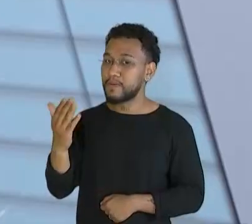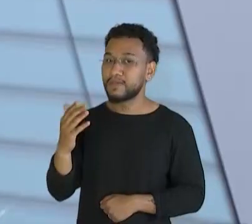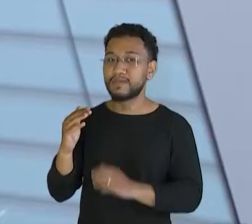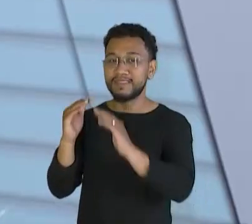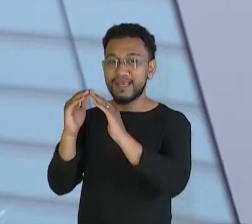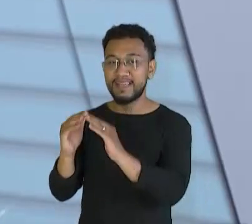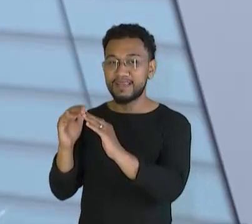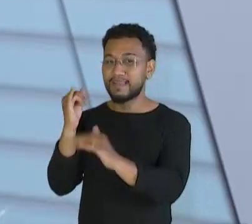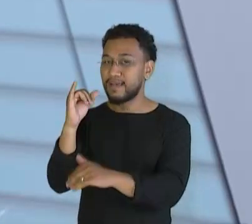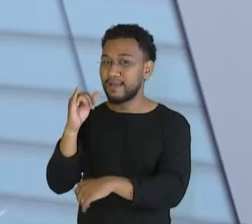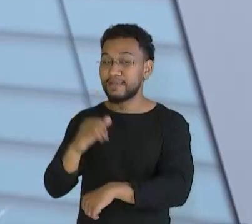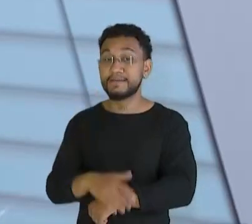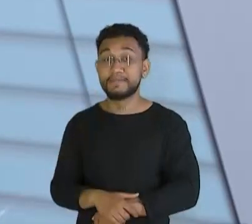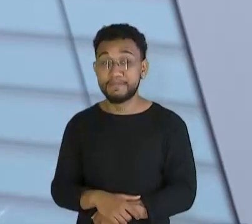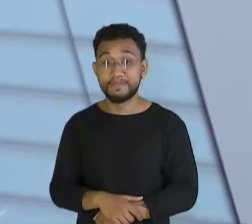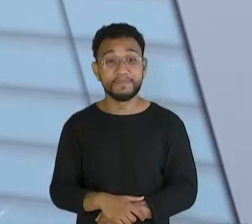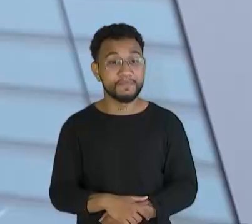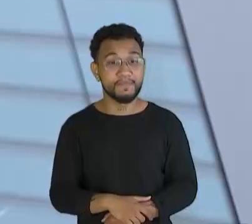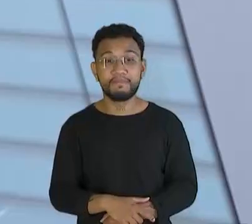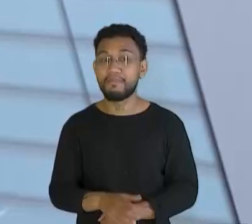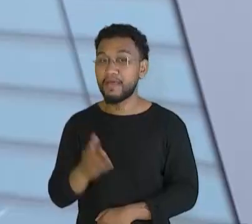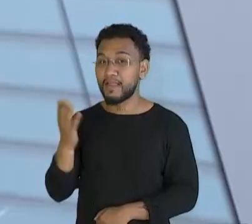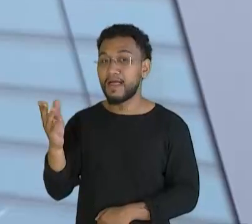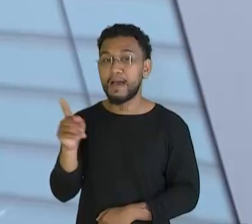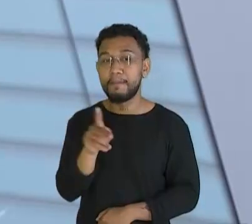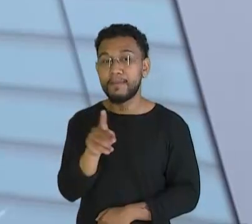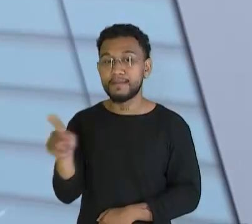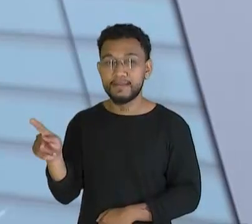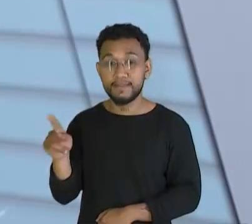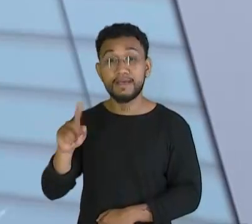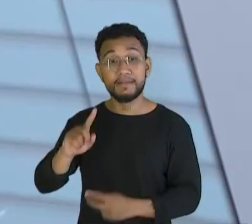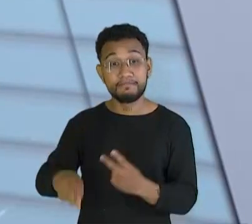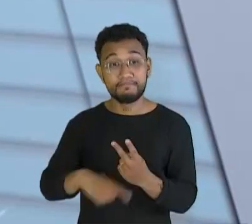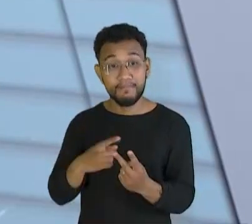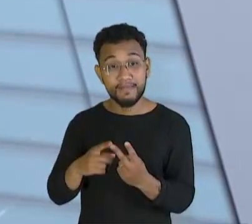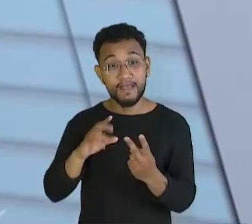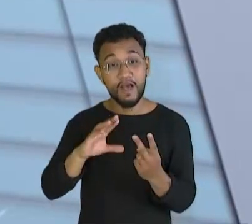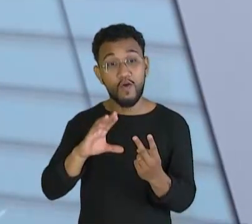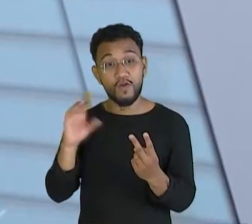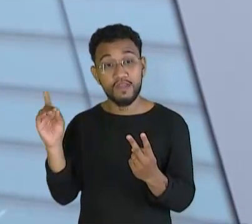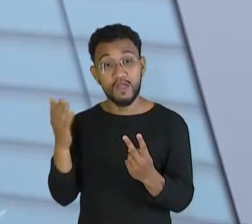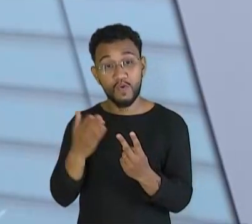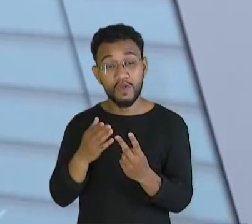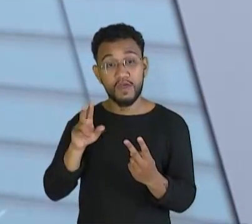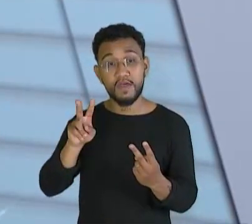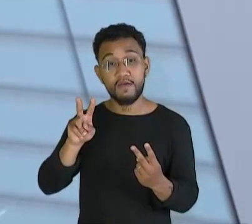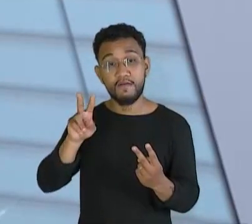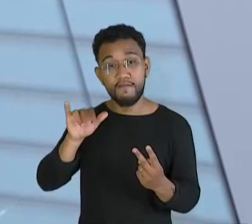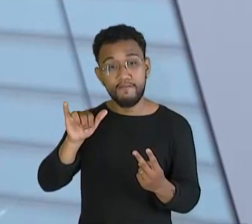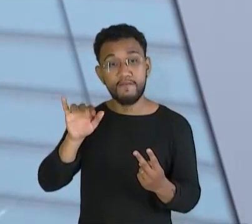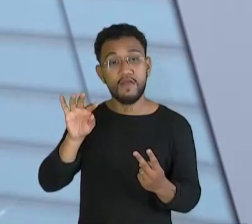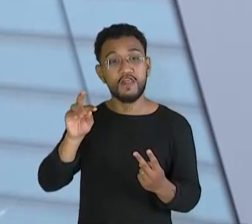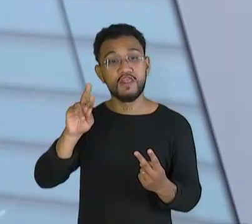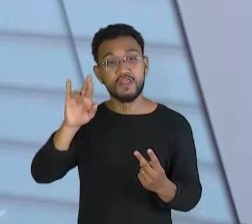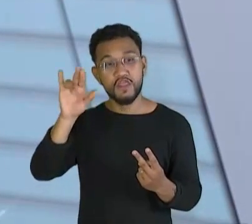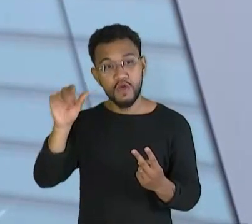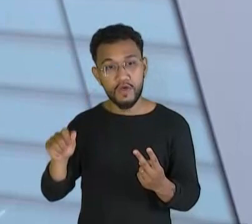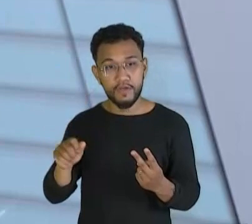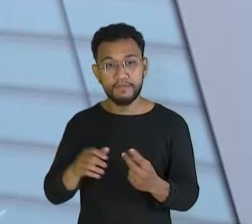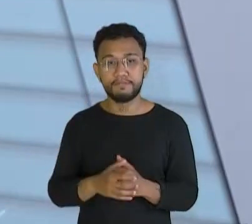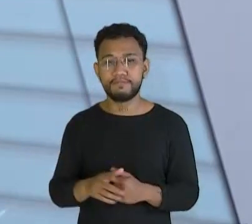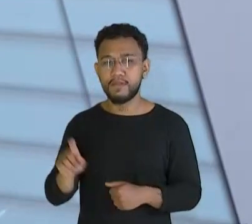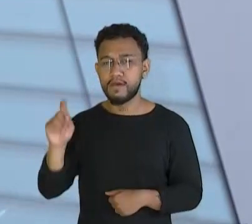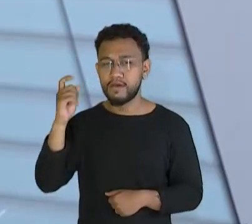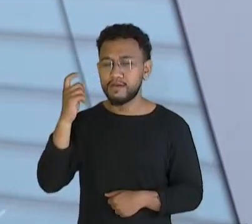bem. Está aqui a Thaís Berdendo, a presidente. E a Vitória, que já foi a presidente e a coordenadora. Aliás, eu estava dizendo aqui para a Thaís